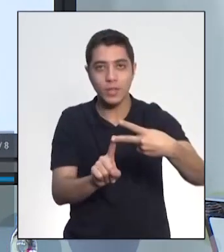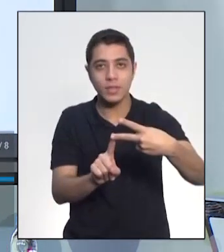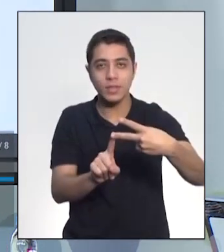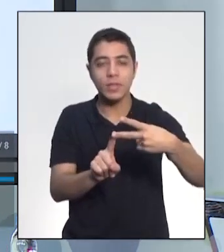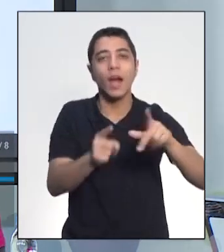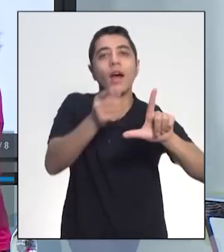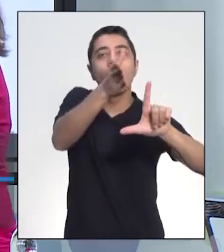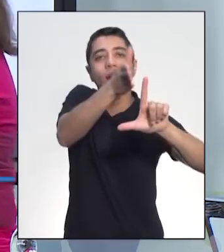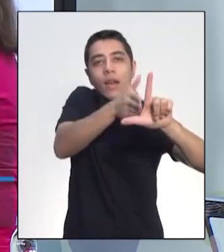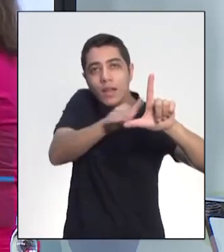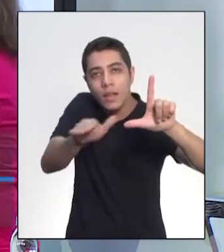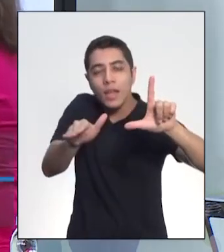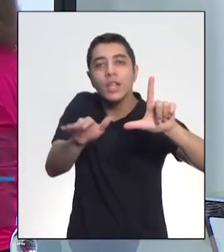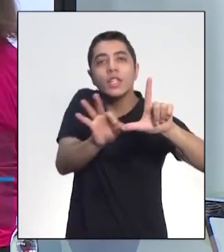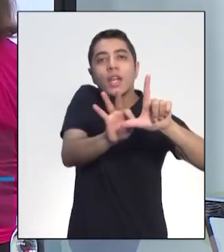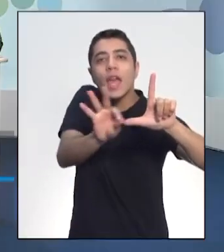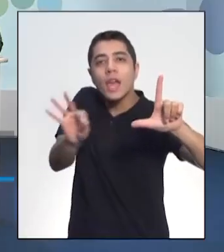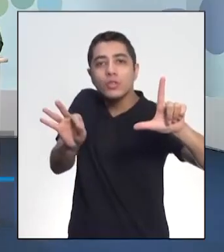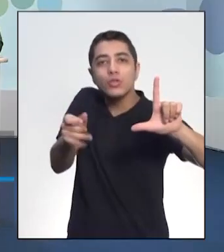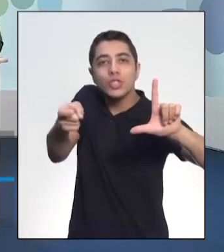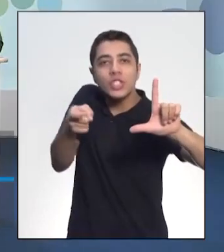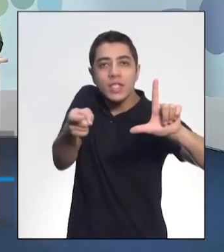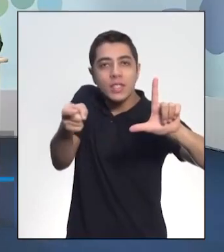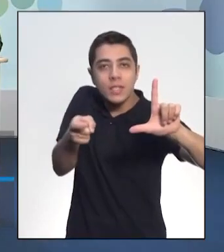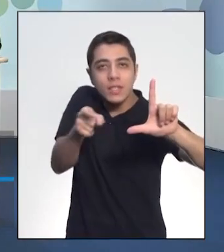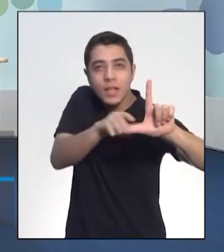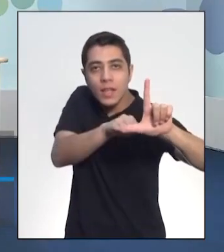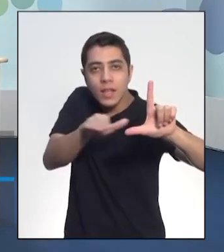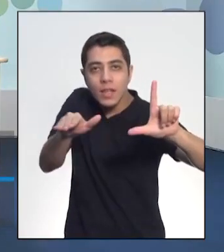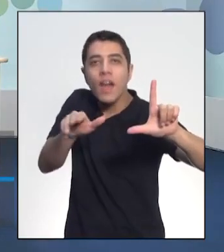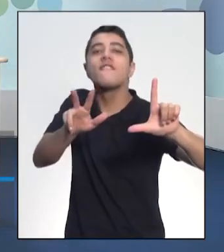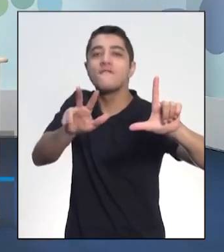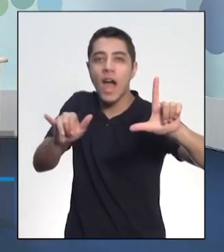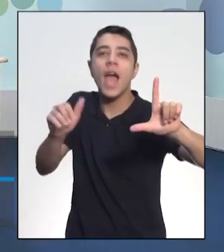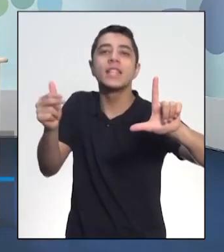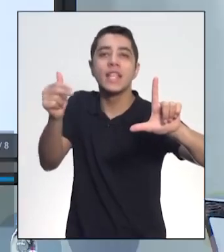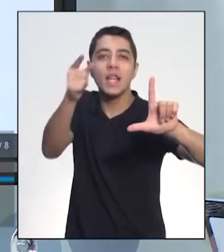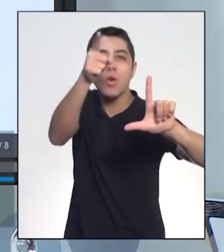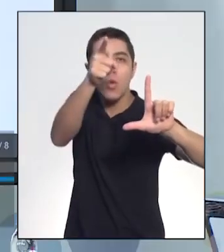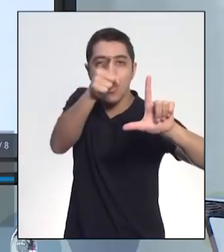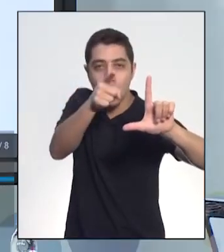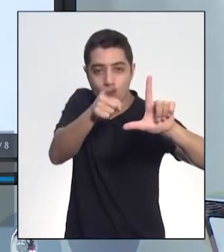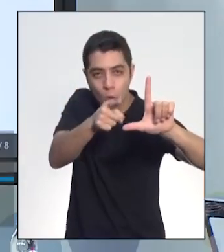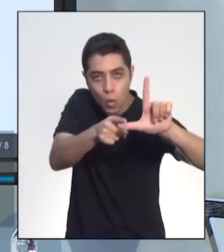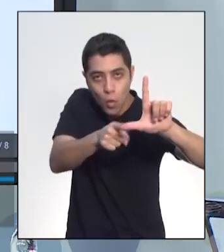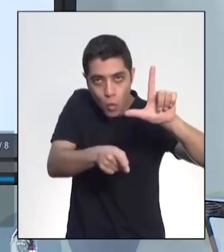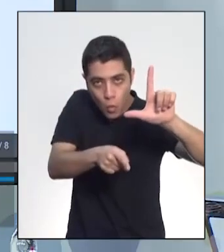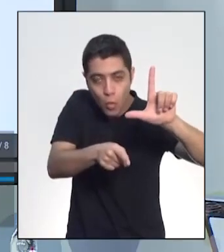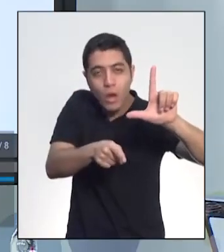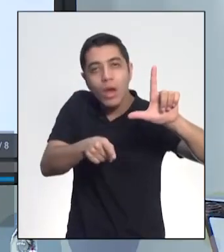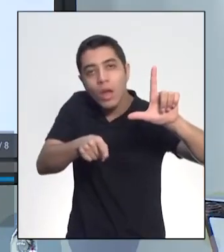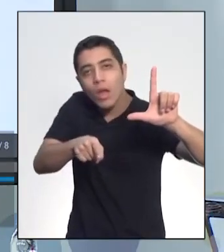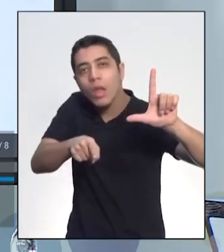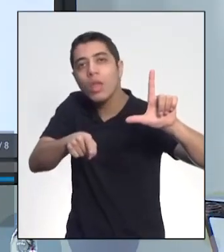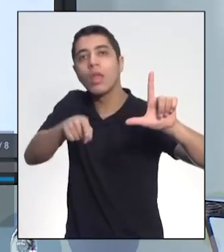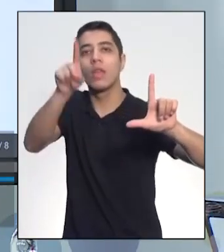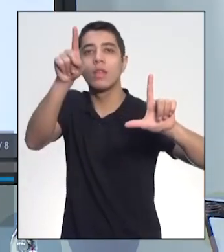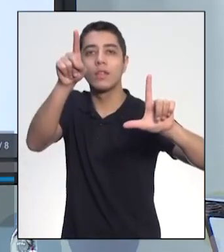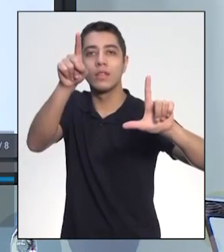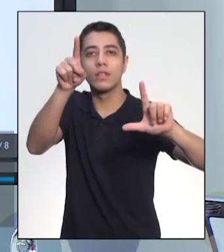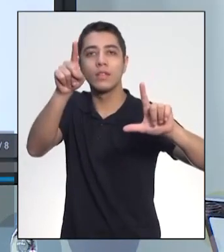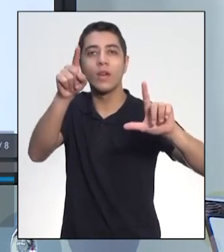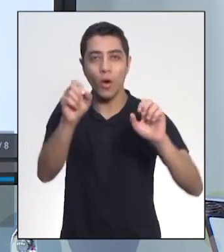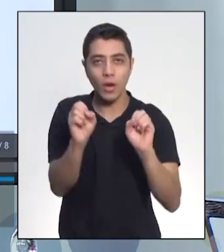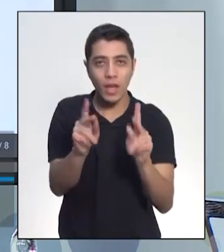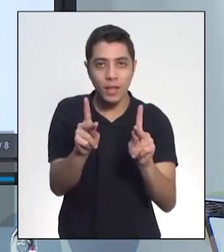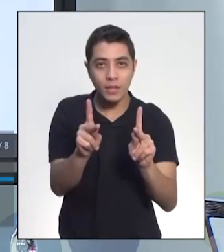continuar? Então, já achei aqui essa primeira parte. Para continuar, já anotei aqui tudo bonitinho, tá? O valor do A, do B e do C e o